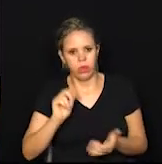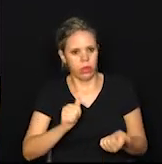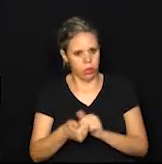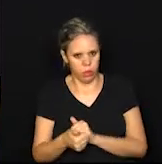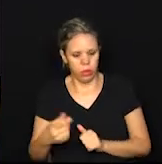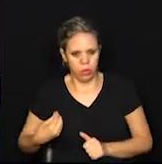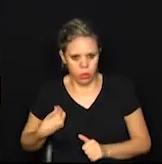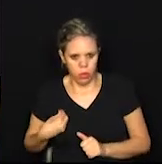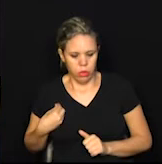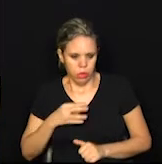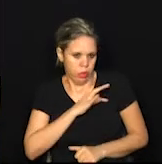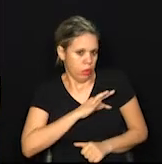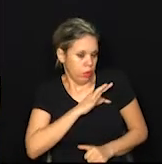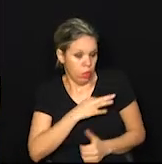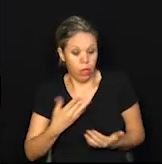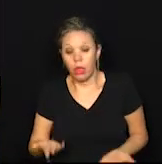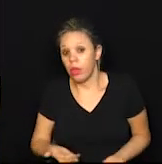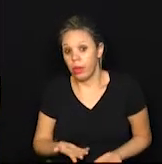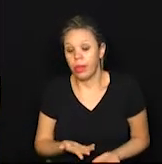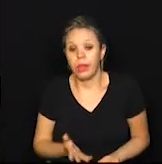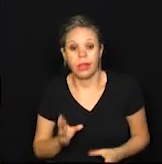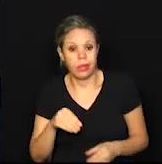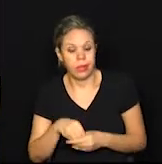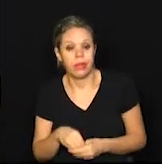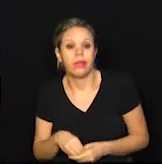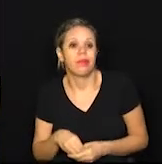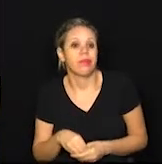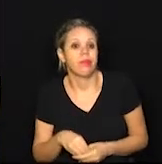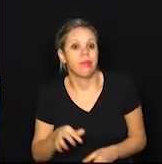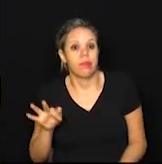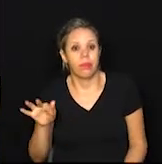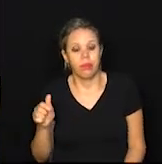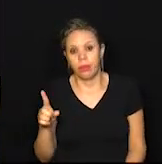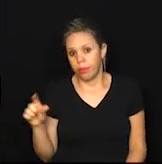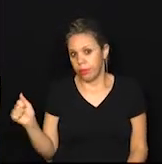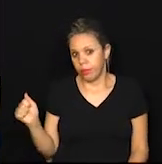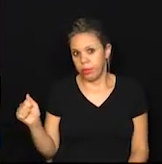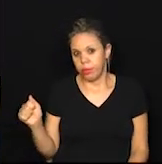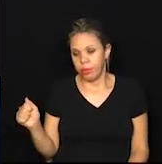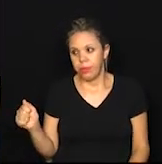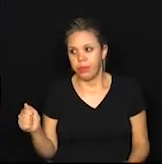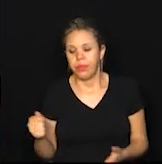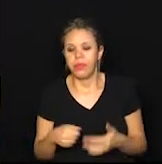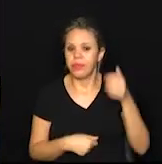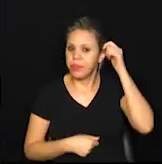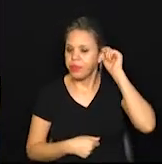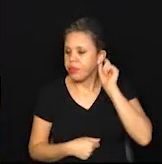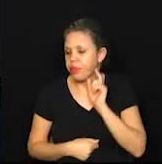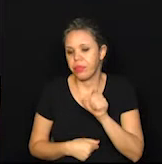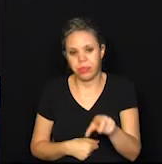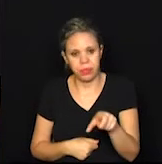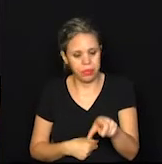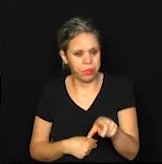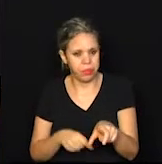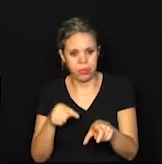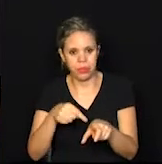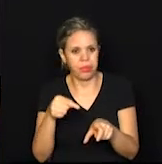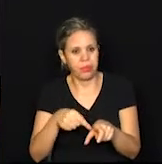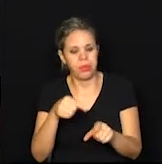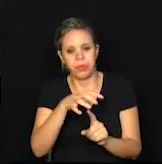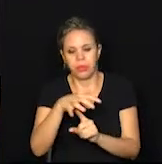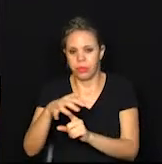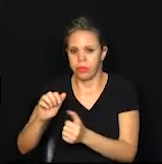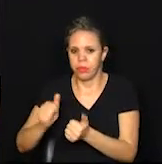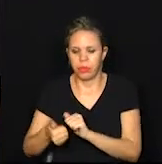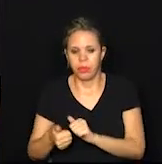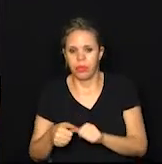existe também o técnico, que dentro do FADA, que é alimentado por carteirinhas feitas em nossas praças de